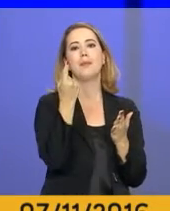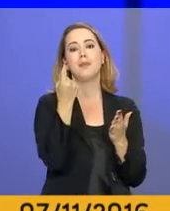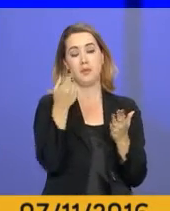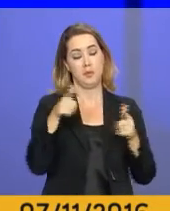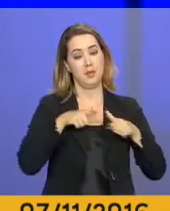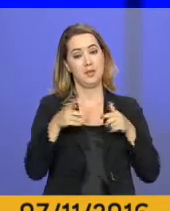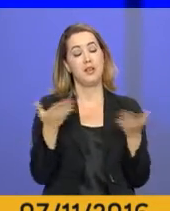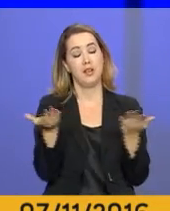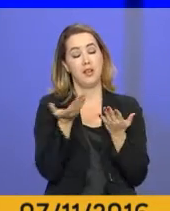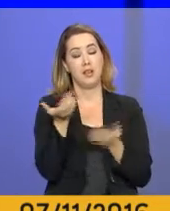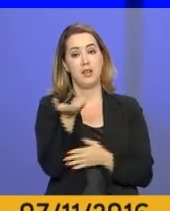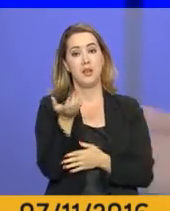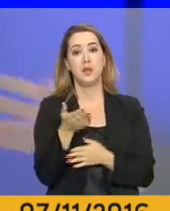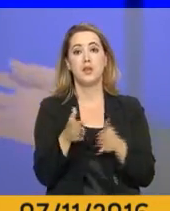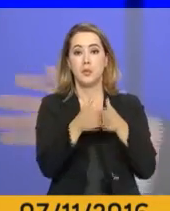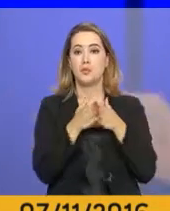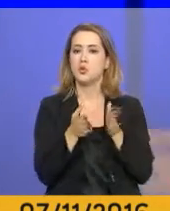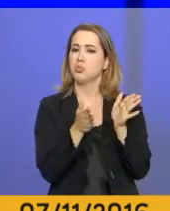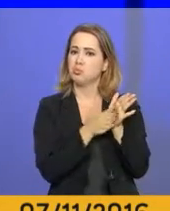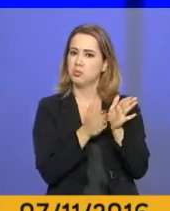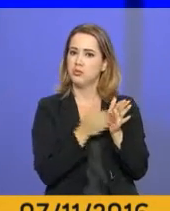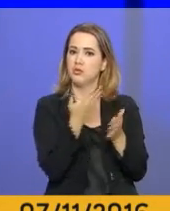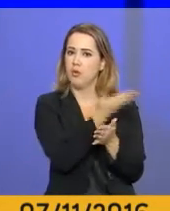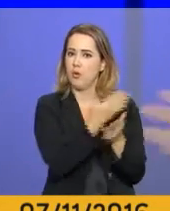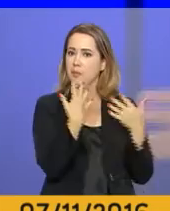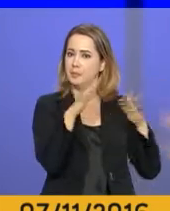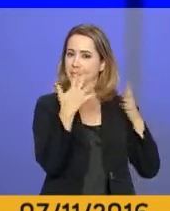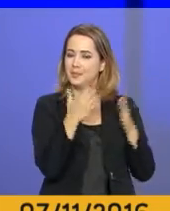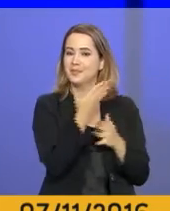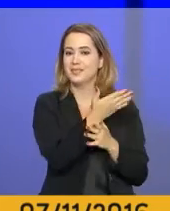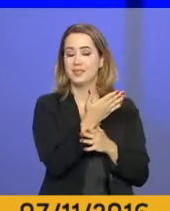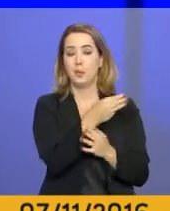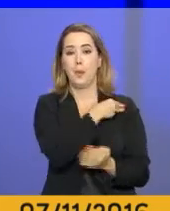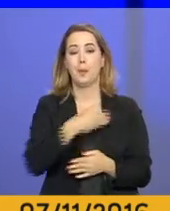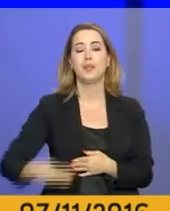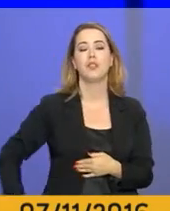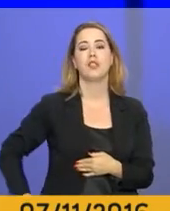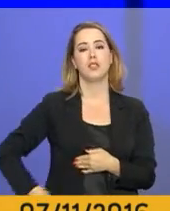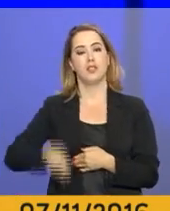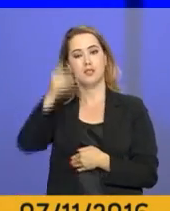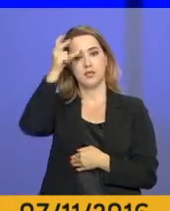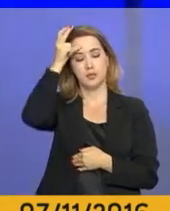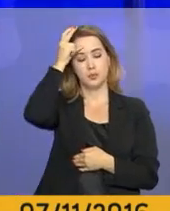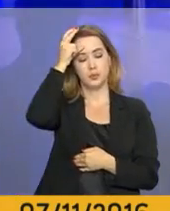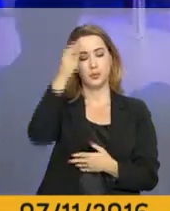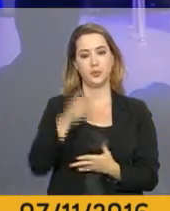quero fazer é pedir aos senhores e senhoras um aplauso ao nosso ministro da cultura marcelo galera